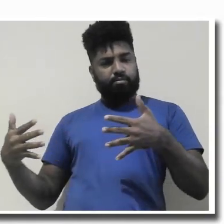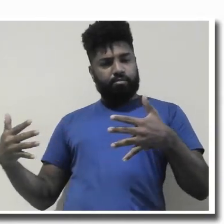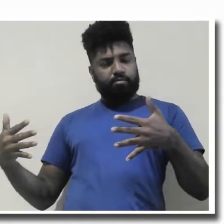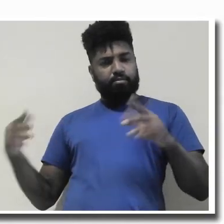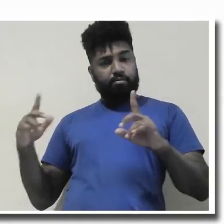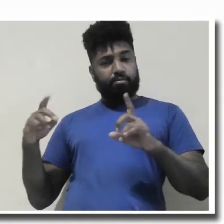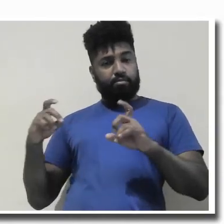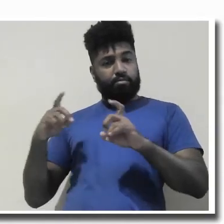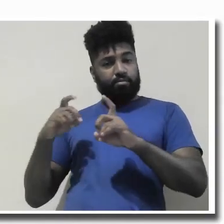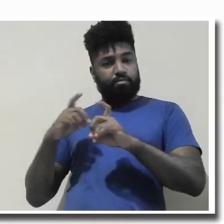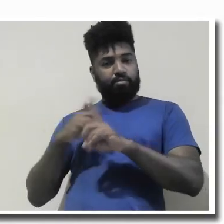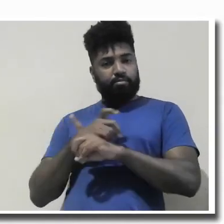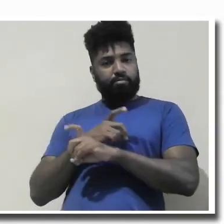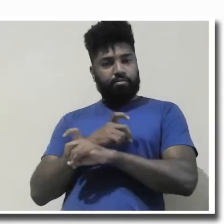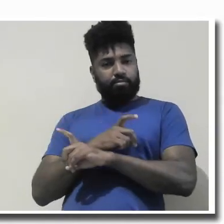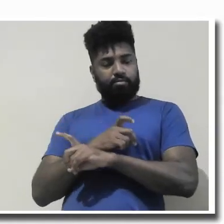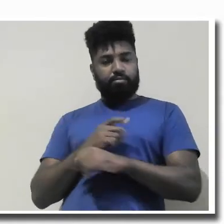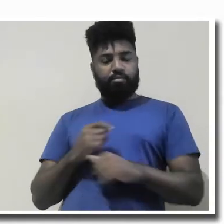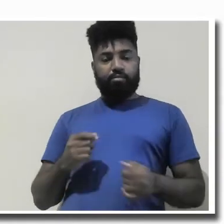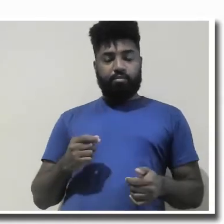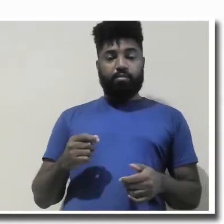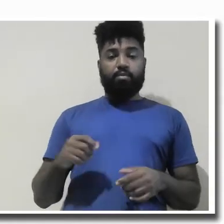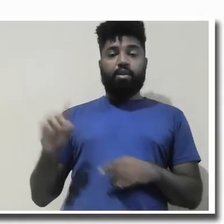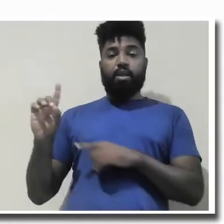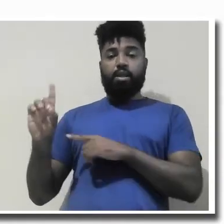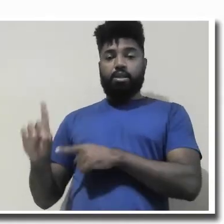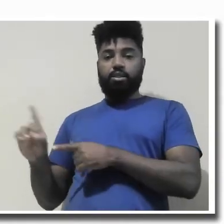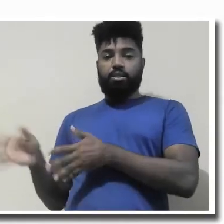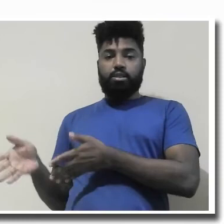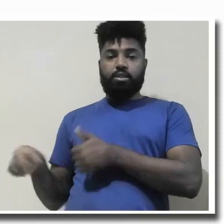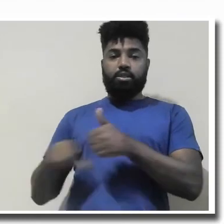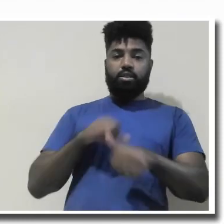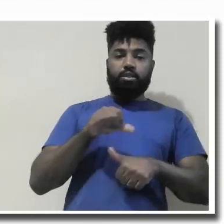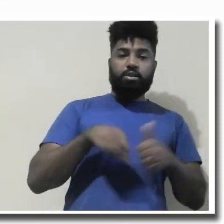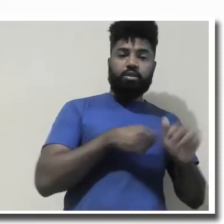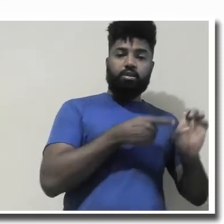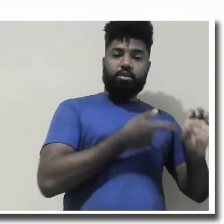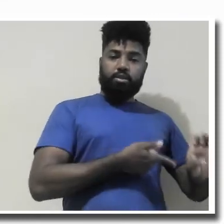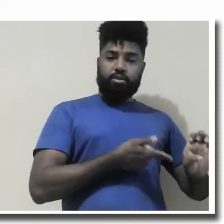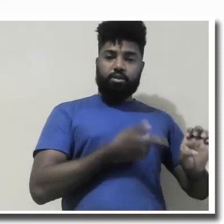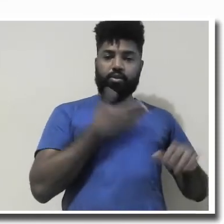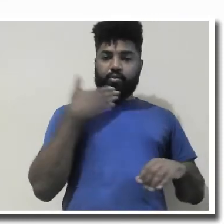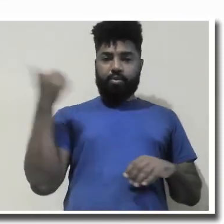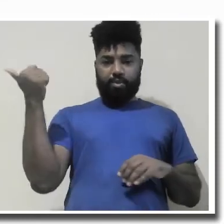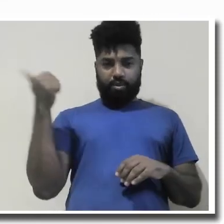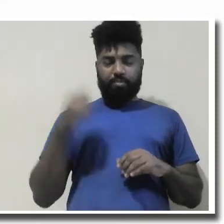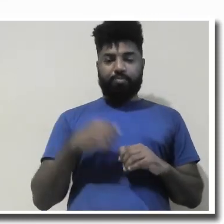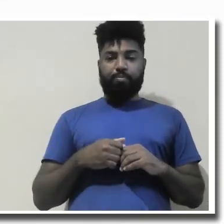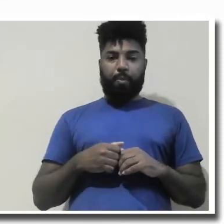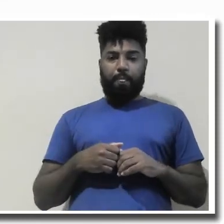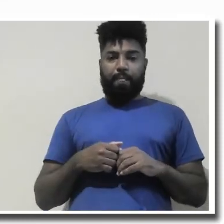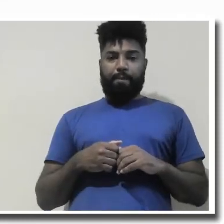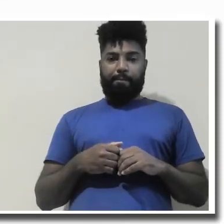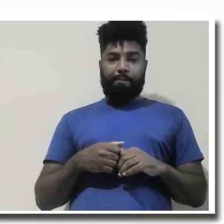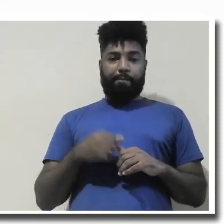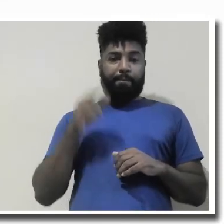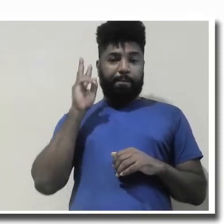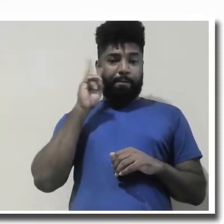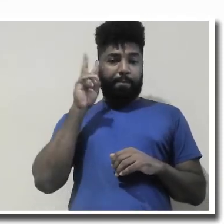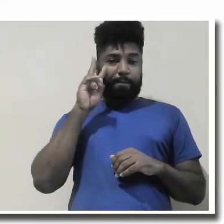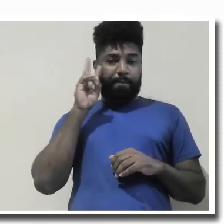é transformarmos da direita para a esquerda. É indispensável observar que